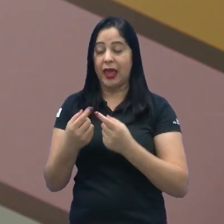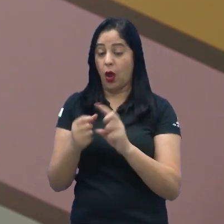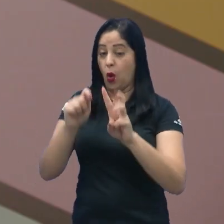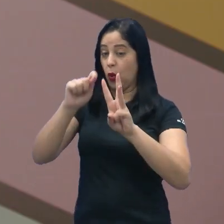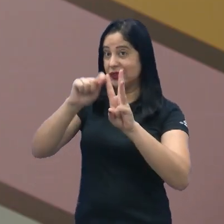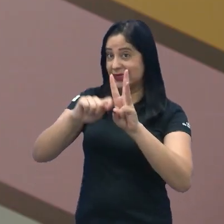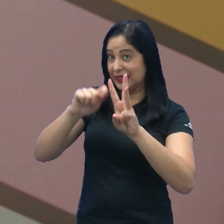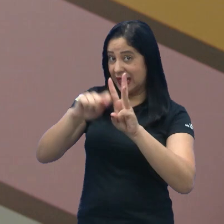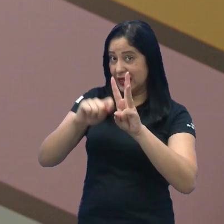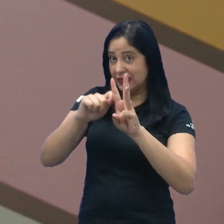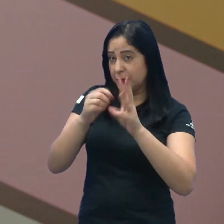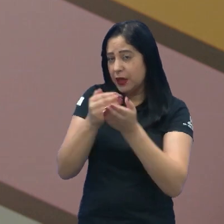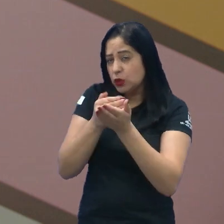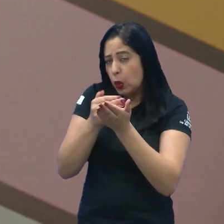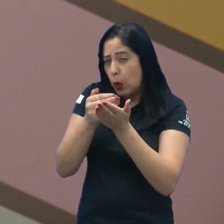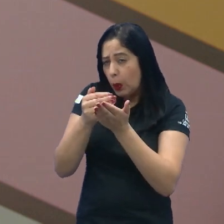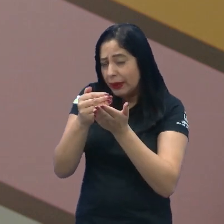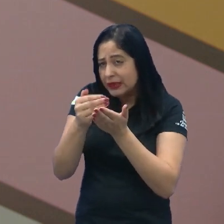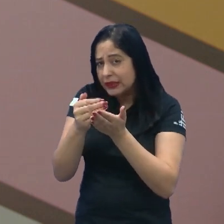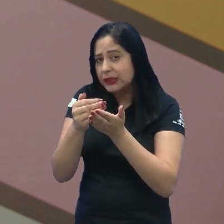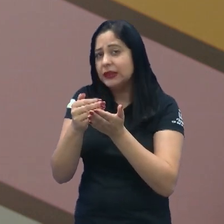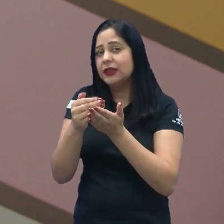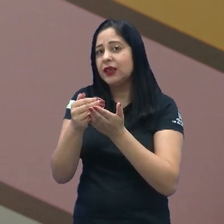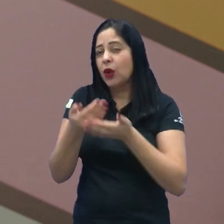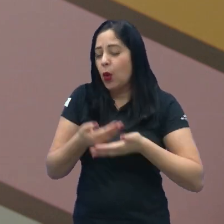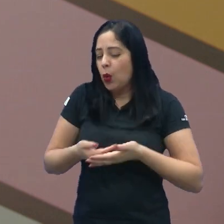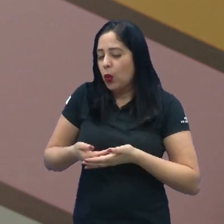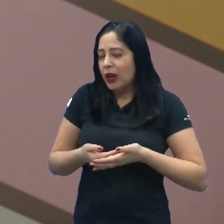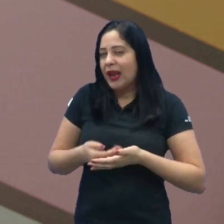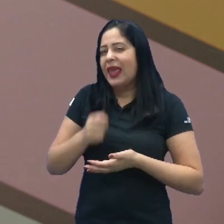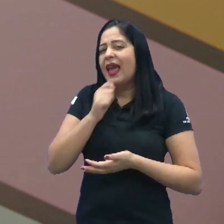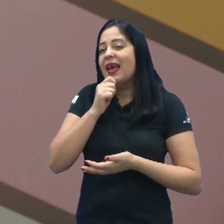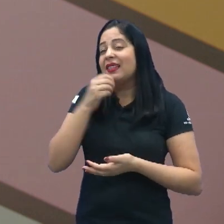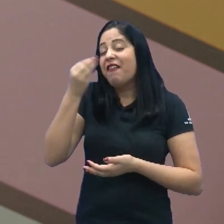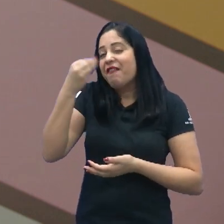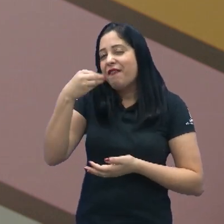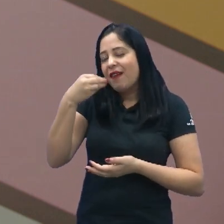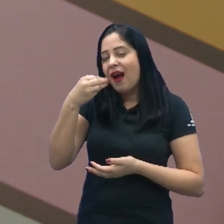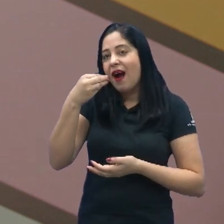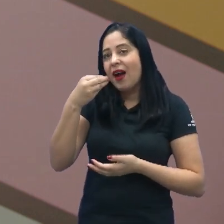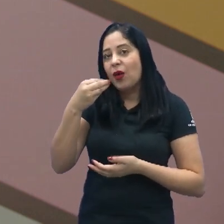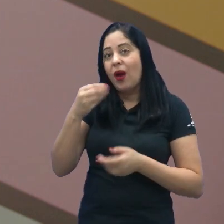comecinho. Aí é um momento de muita ansiedade,